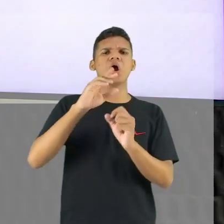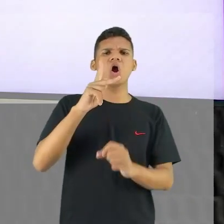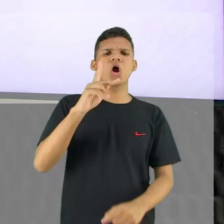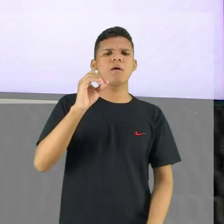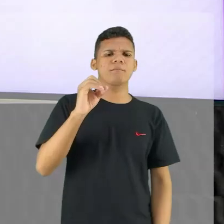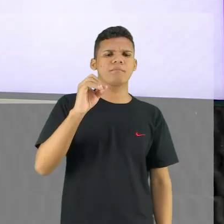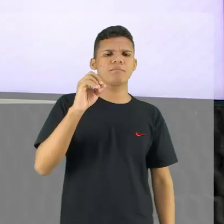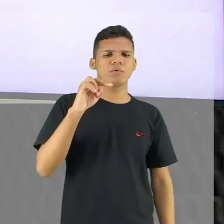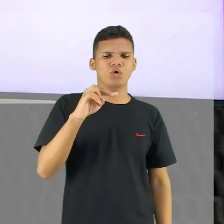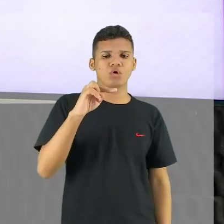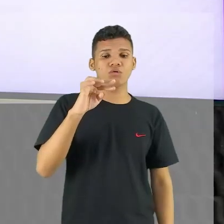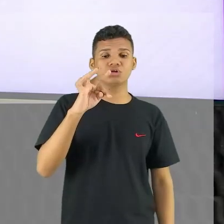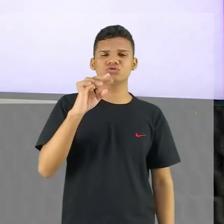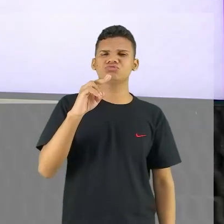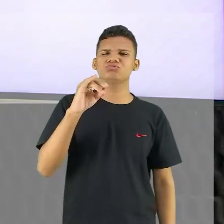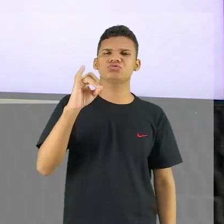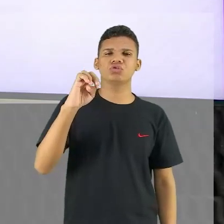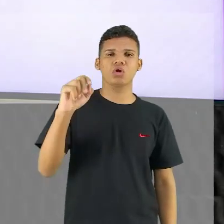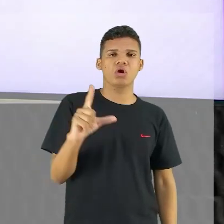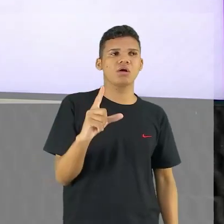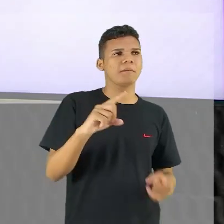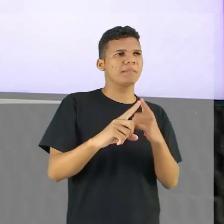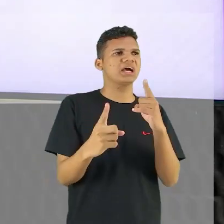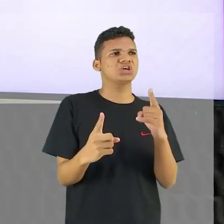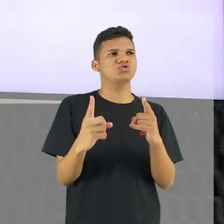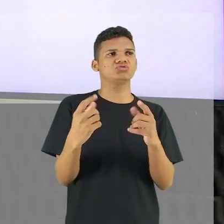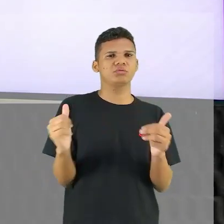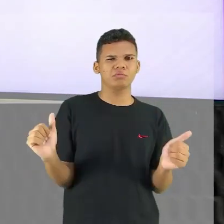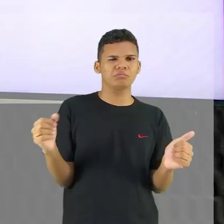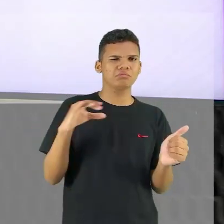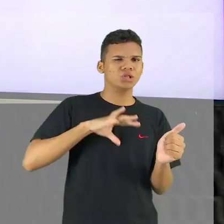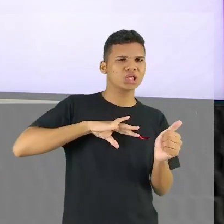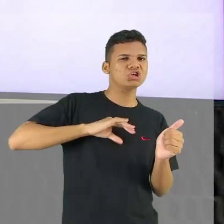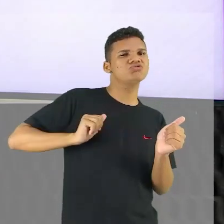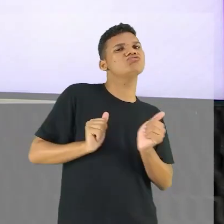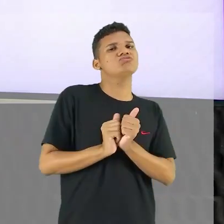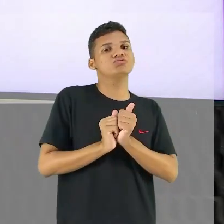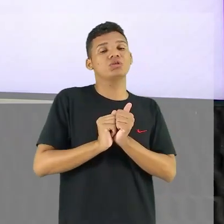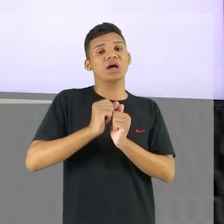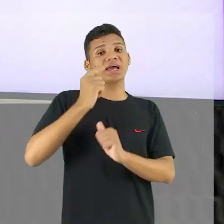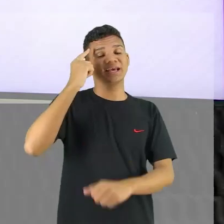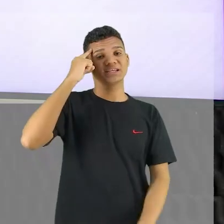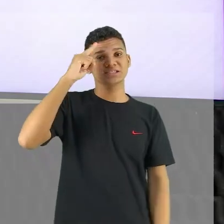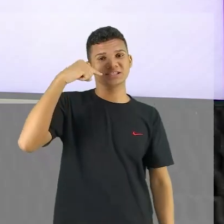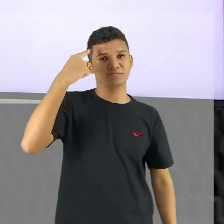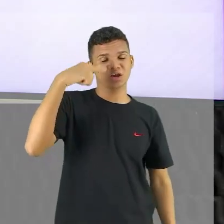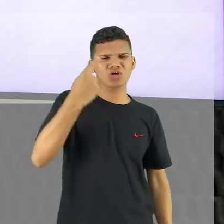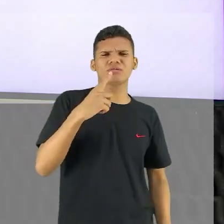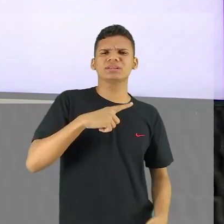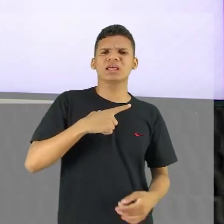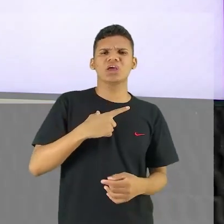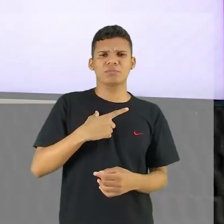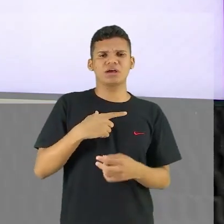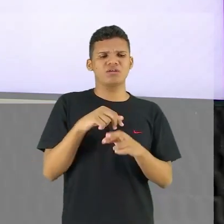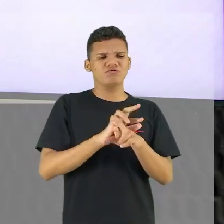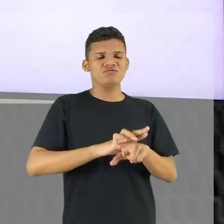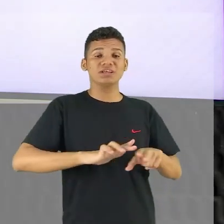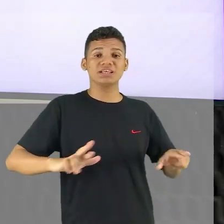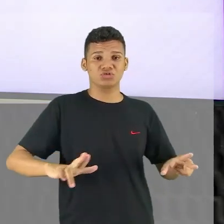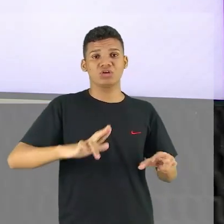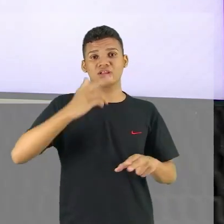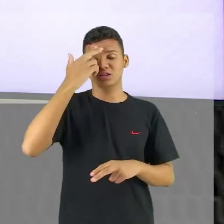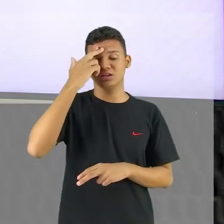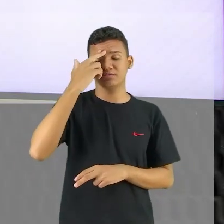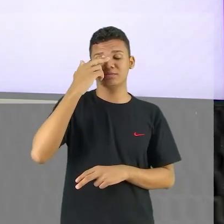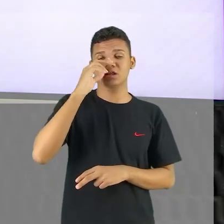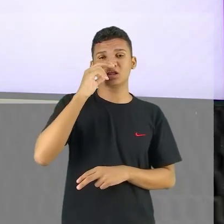o portunhol? É a mistura do português com o espanhol, que é uma forma, uma variação linguística que se utiliza principalmente